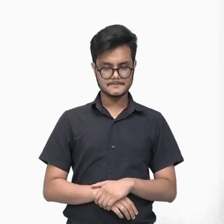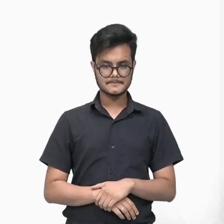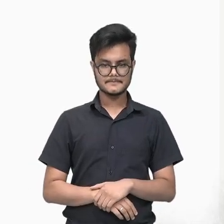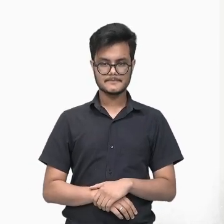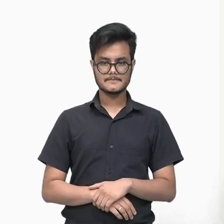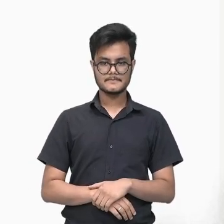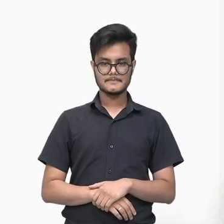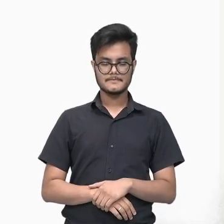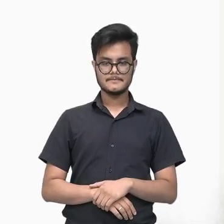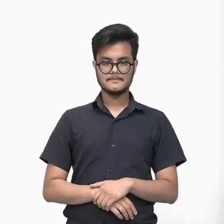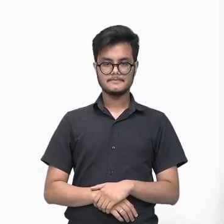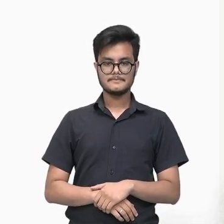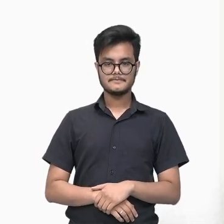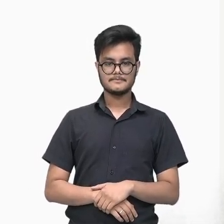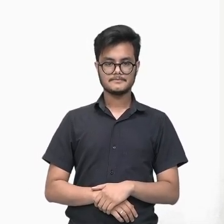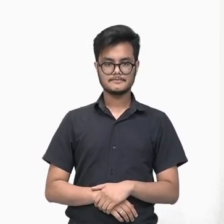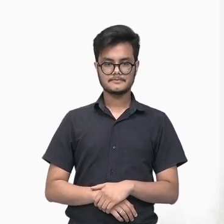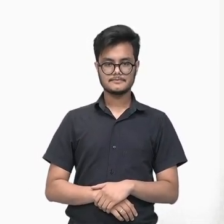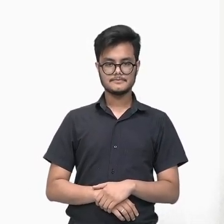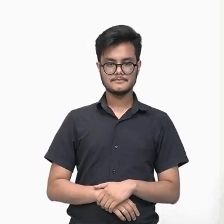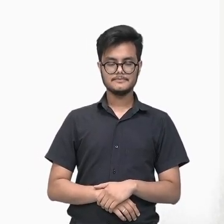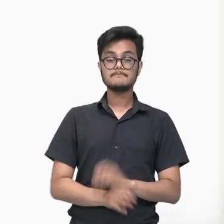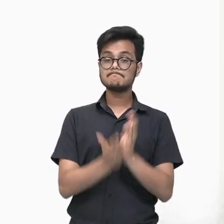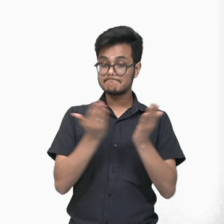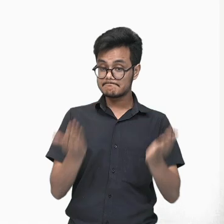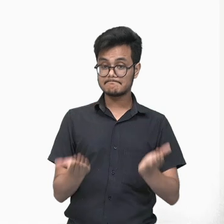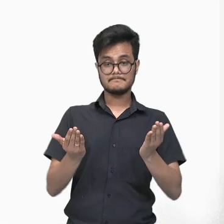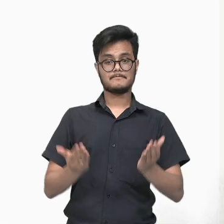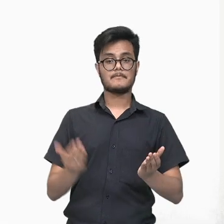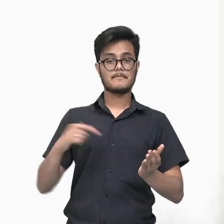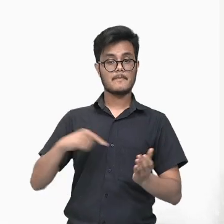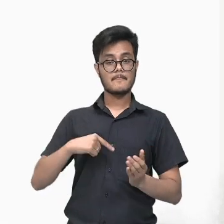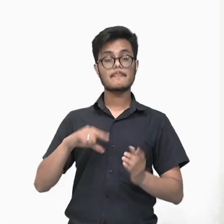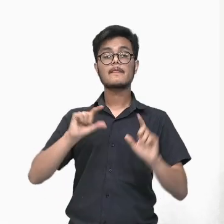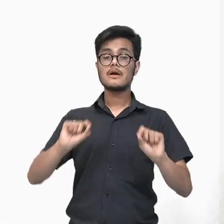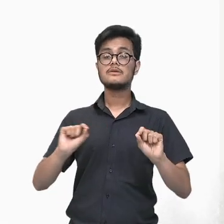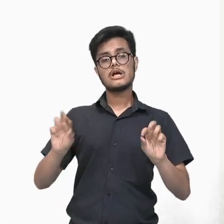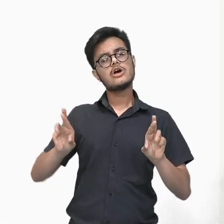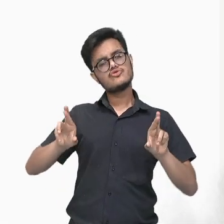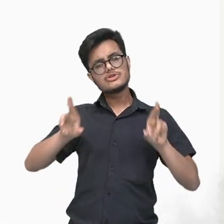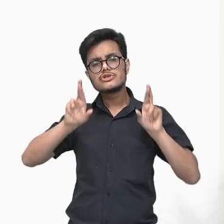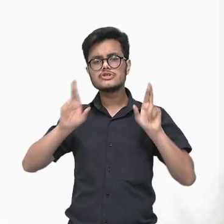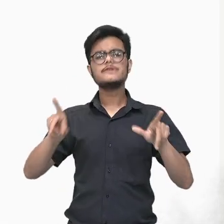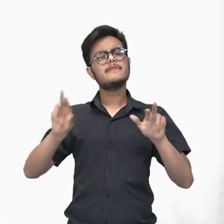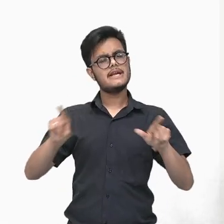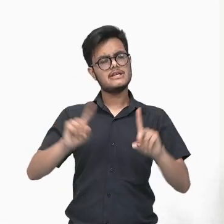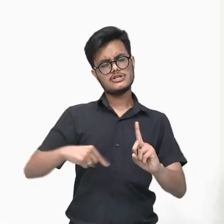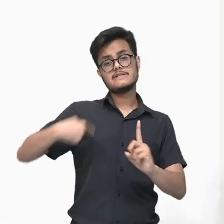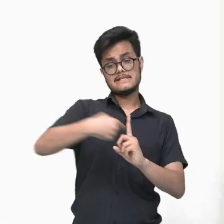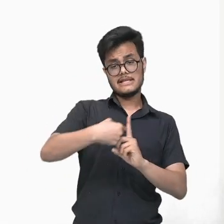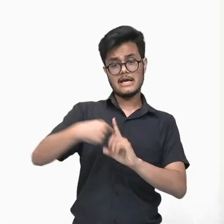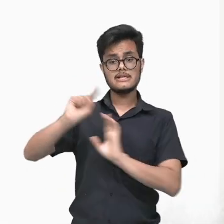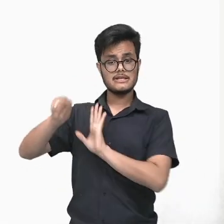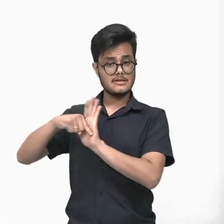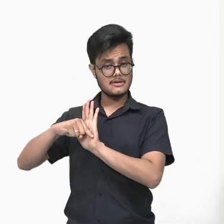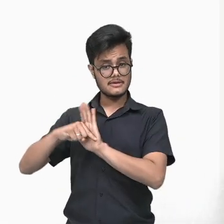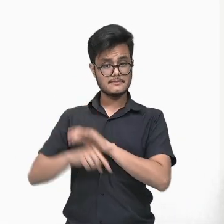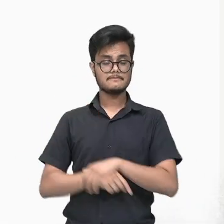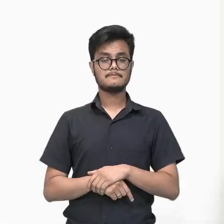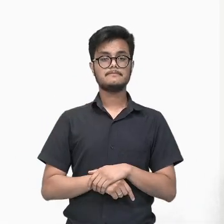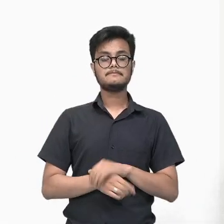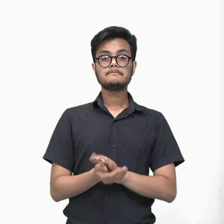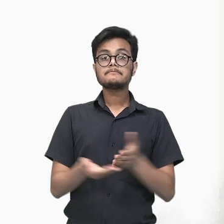mesmo módulo. E, logo, essas cargas têm sinais contrários. E agora,